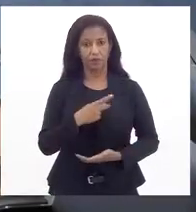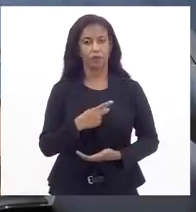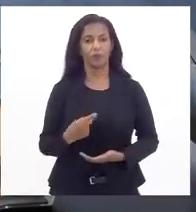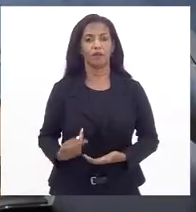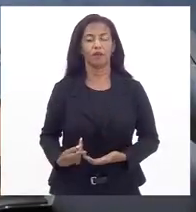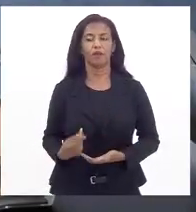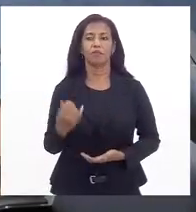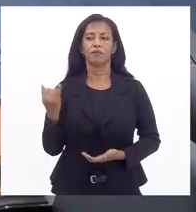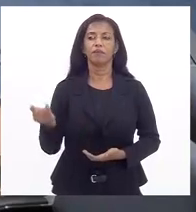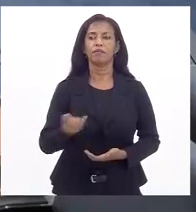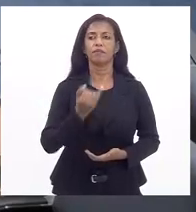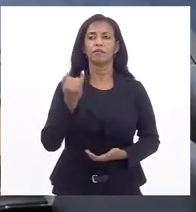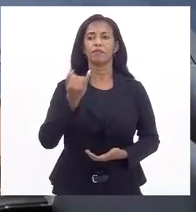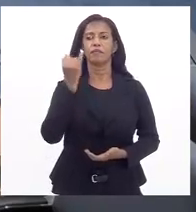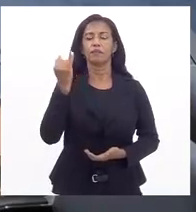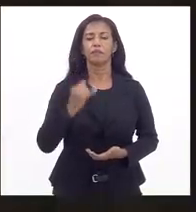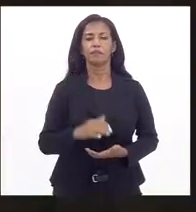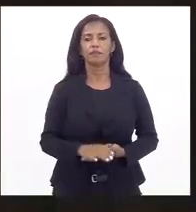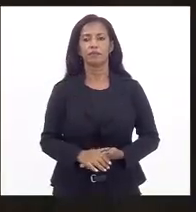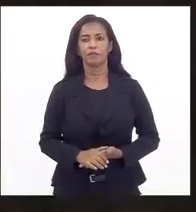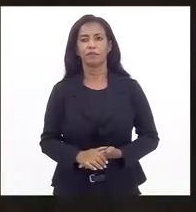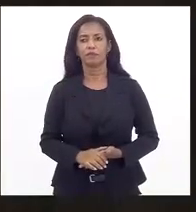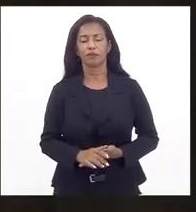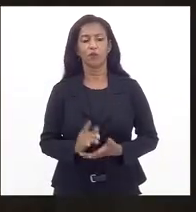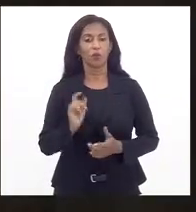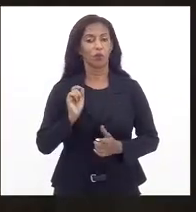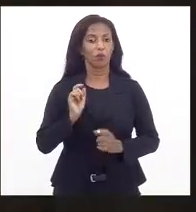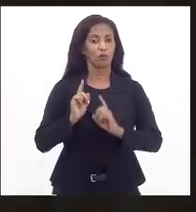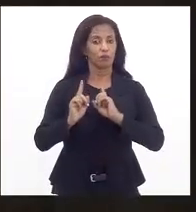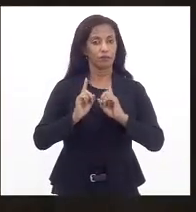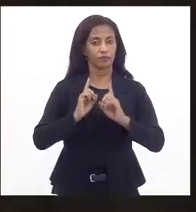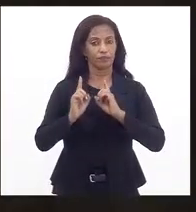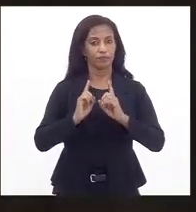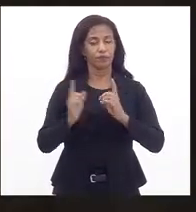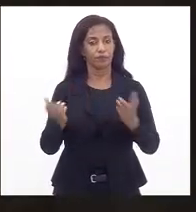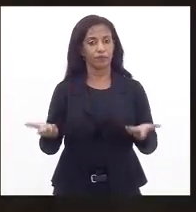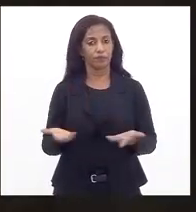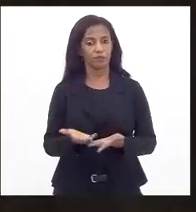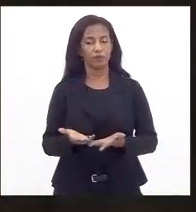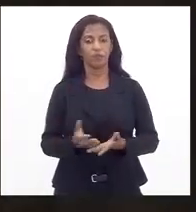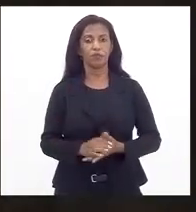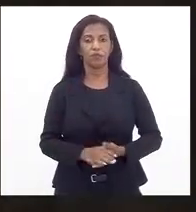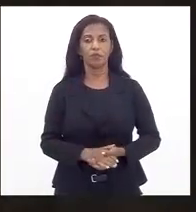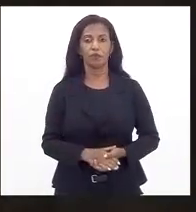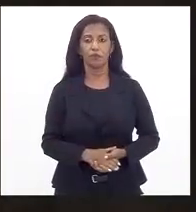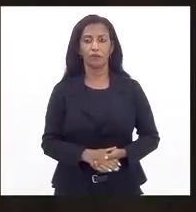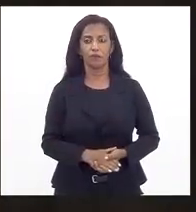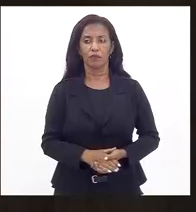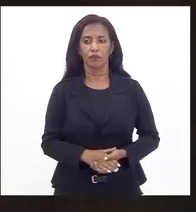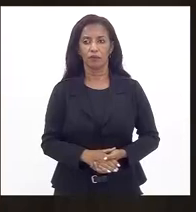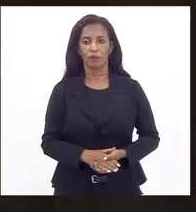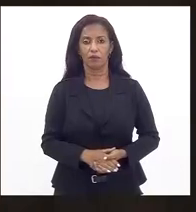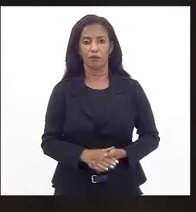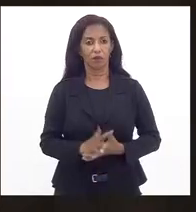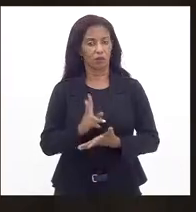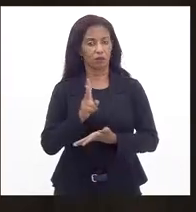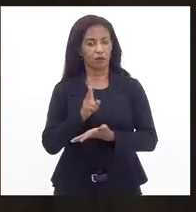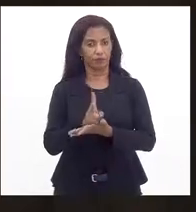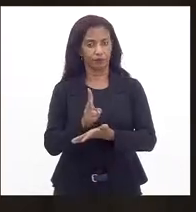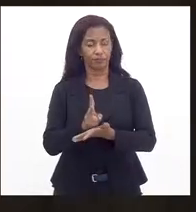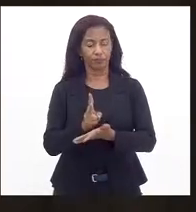eu é importante questão que estamos debatendo a ainda